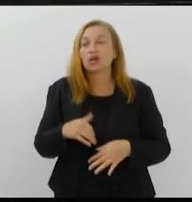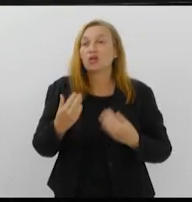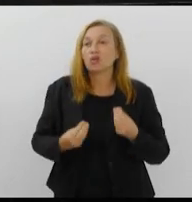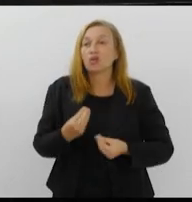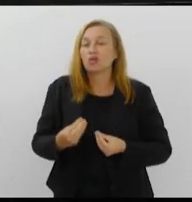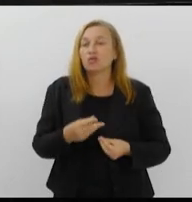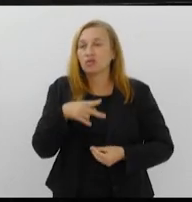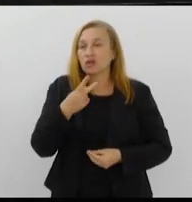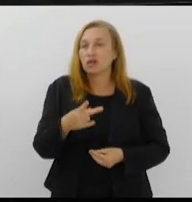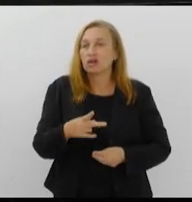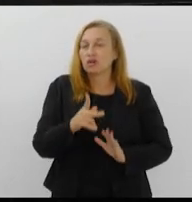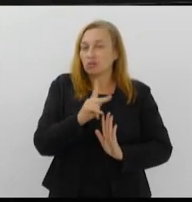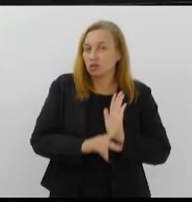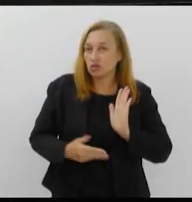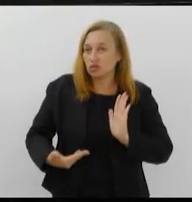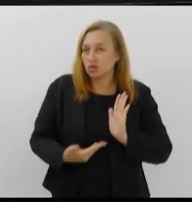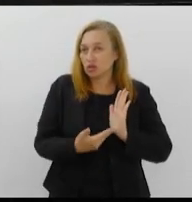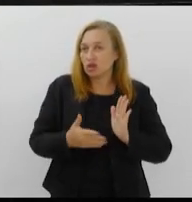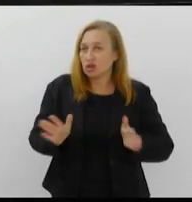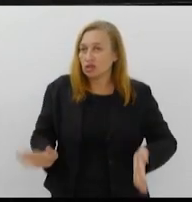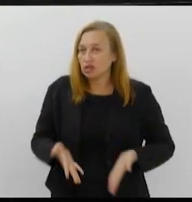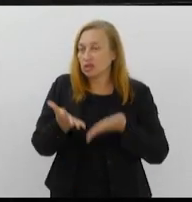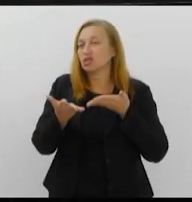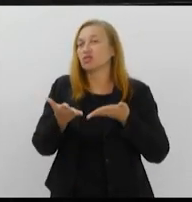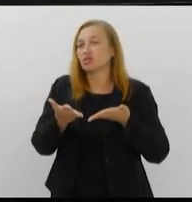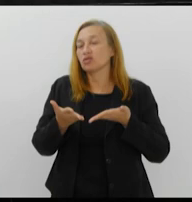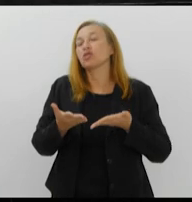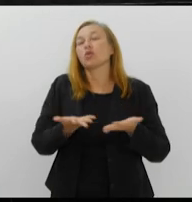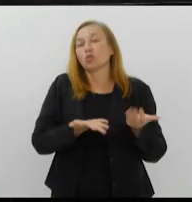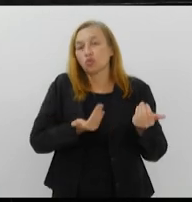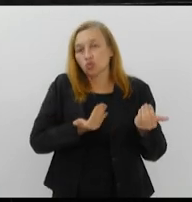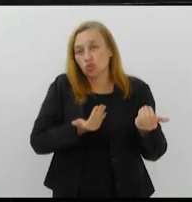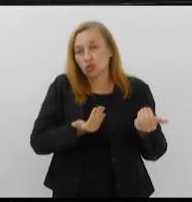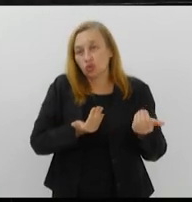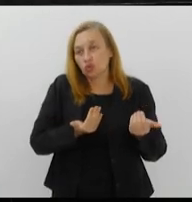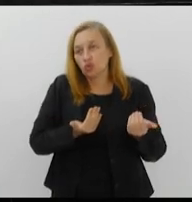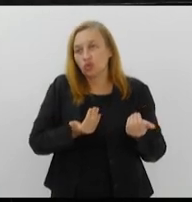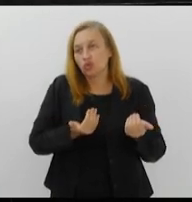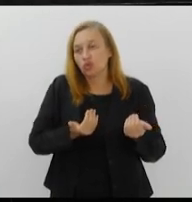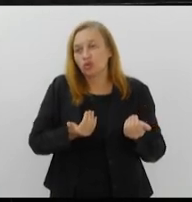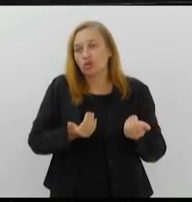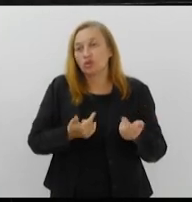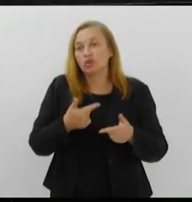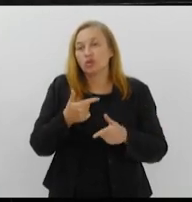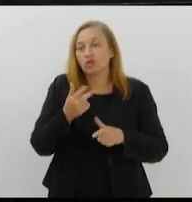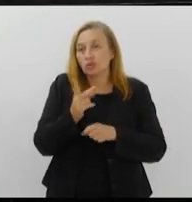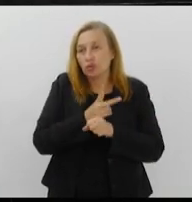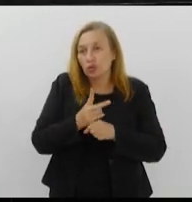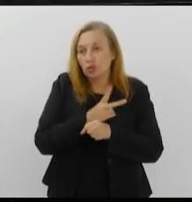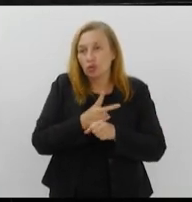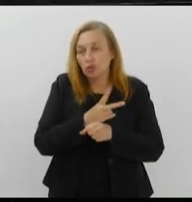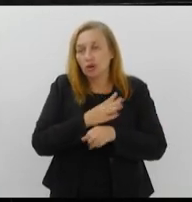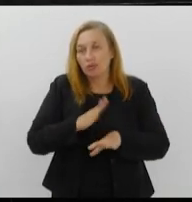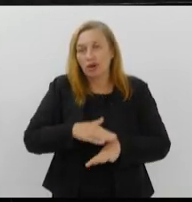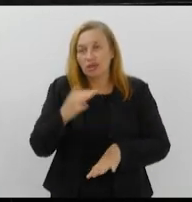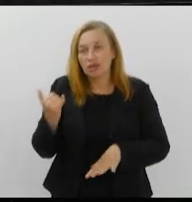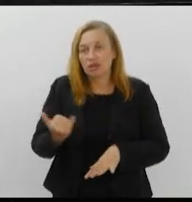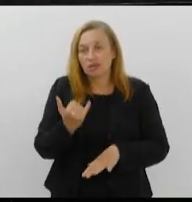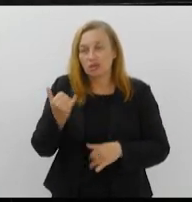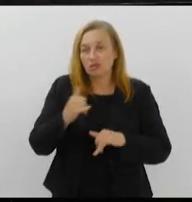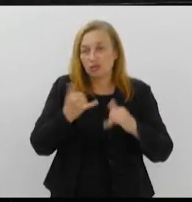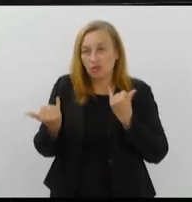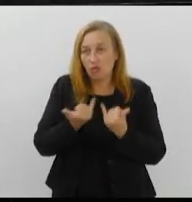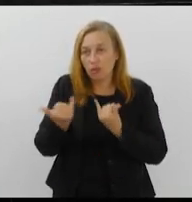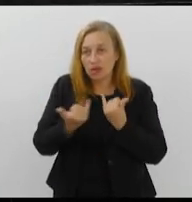outra coisa, tia Ju. Incentivar os jovens a correrem atrás para tentar verificar